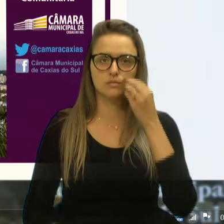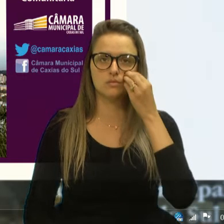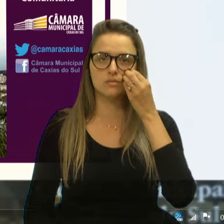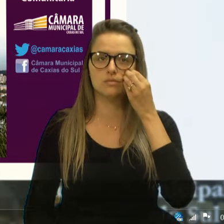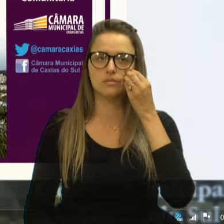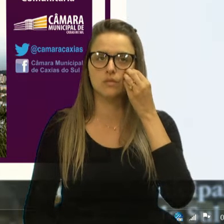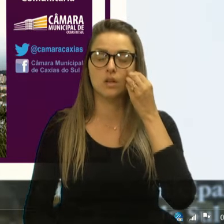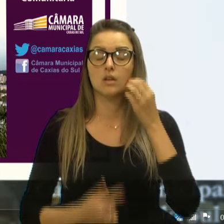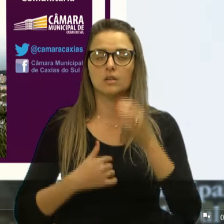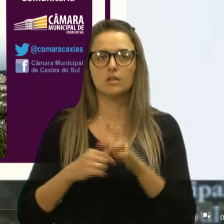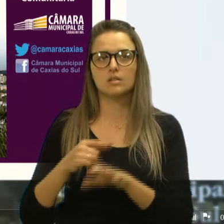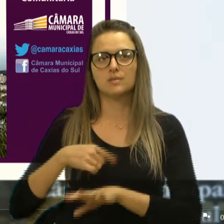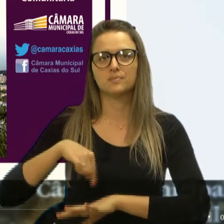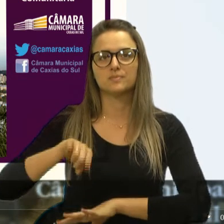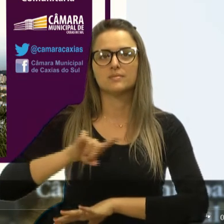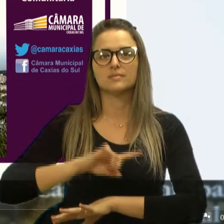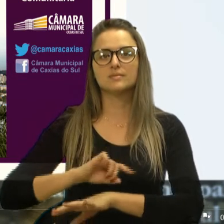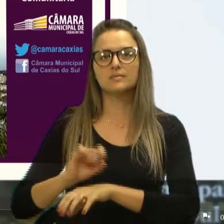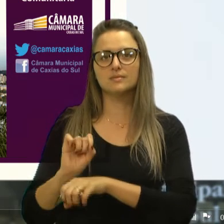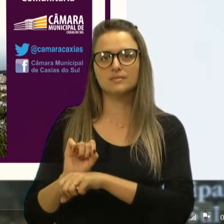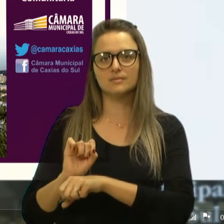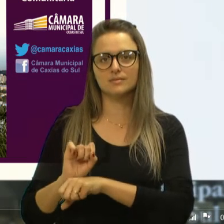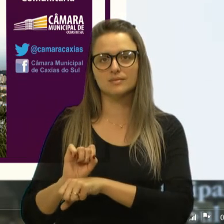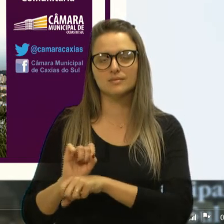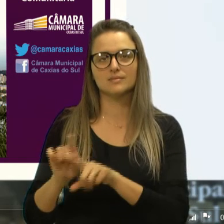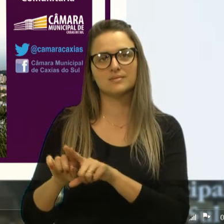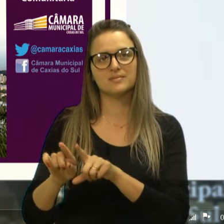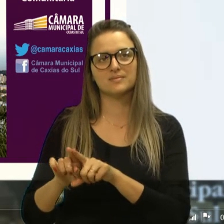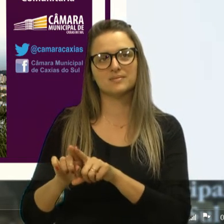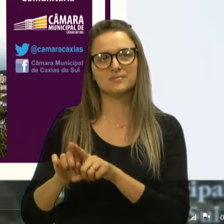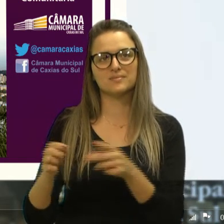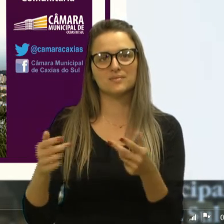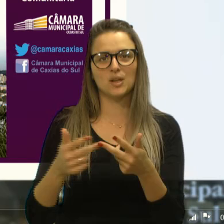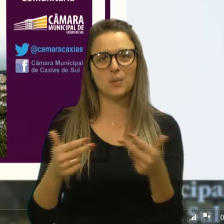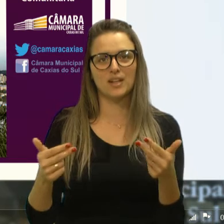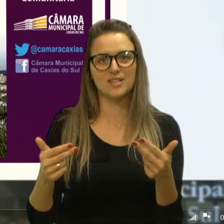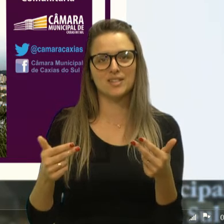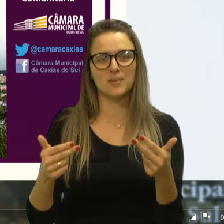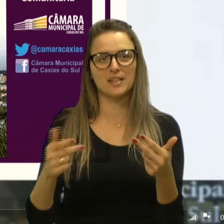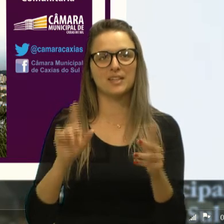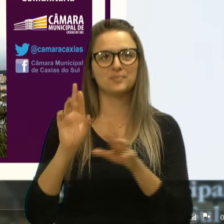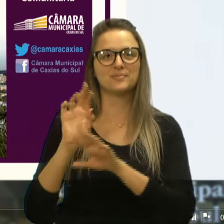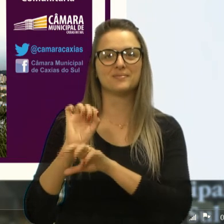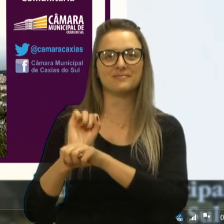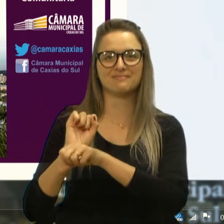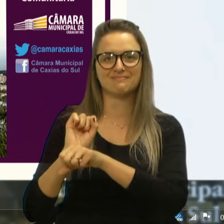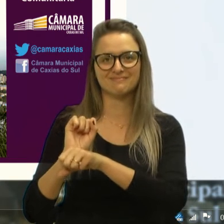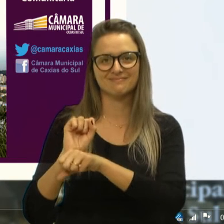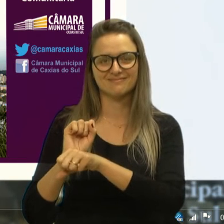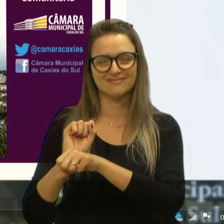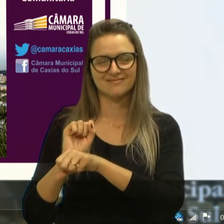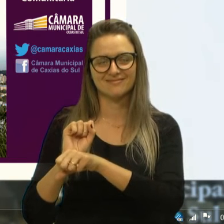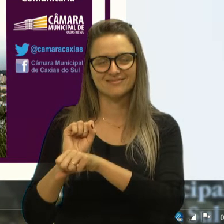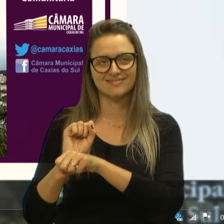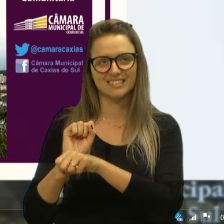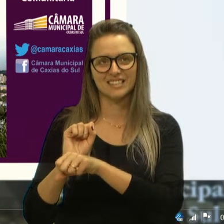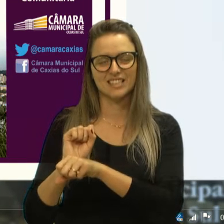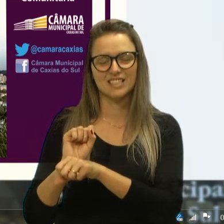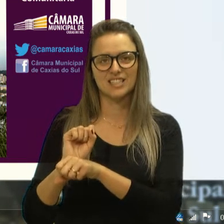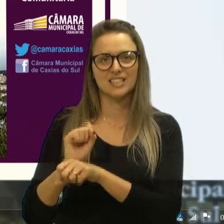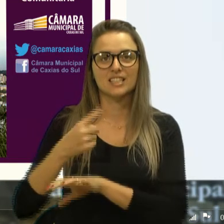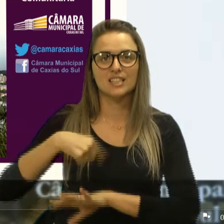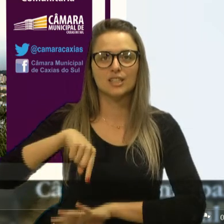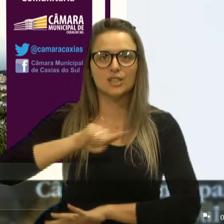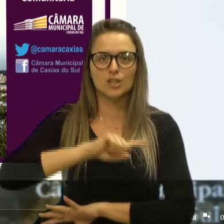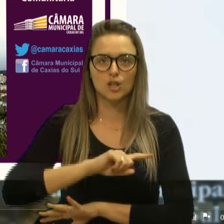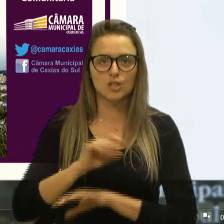esperamos que tenhamos resposta positiva esperamos que ele poderia podemos assim dizer